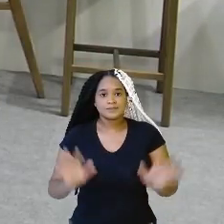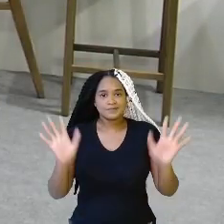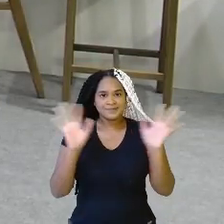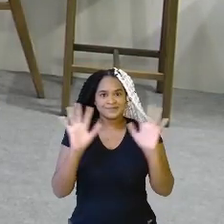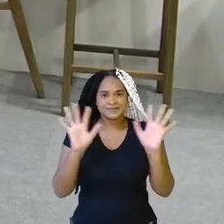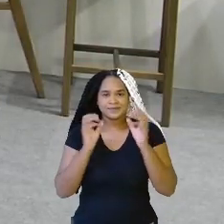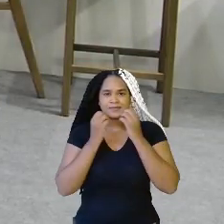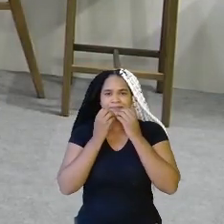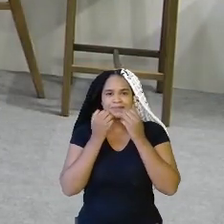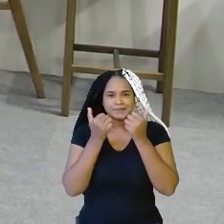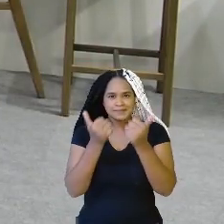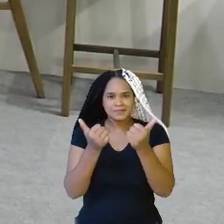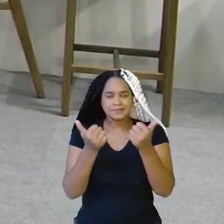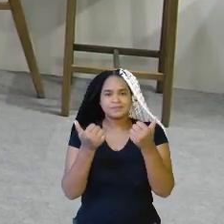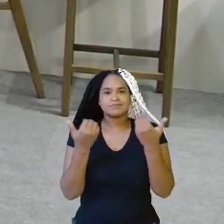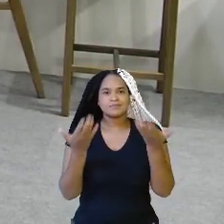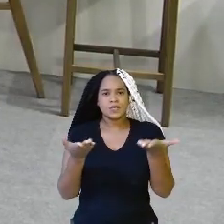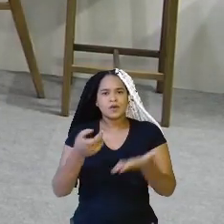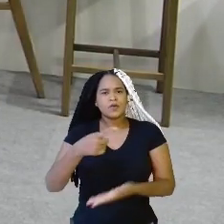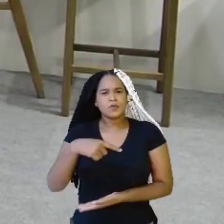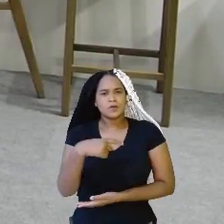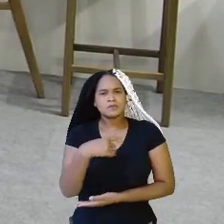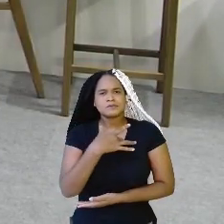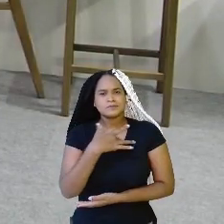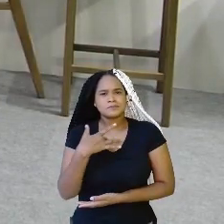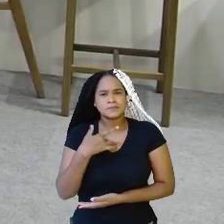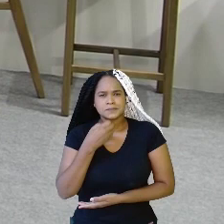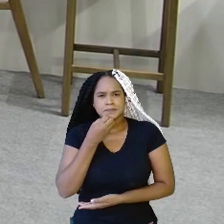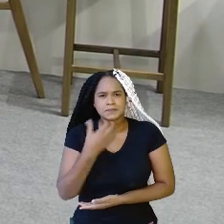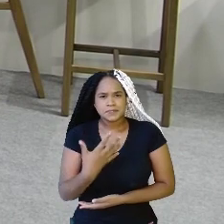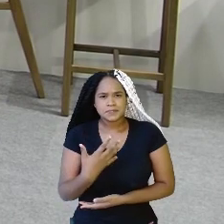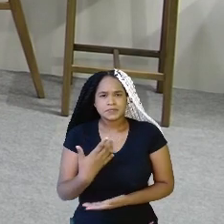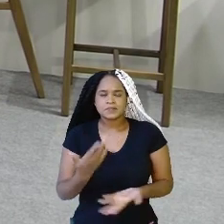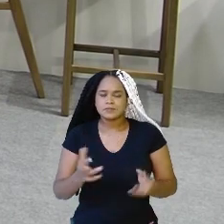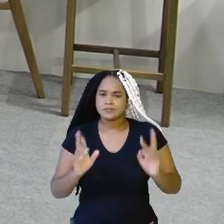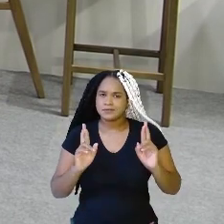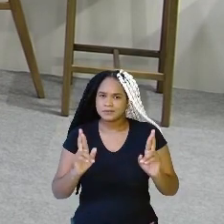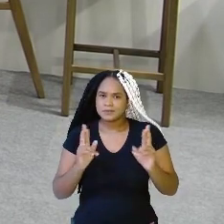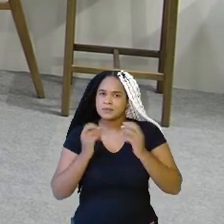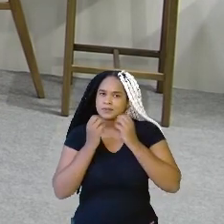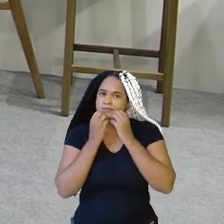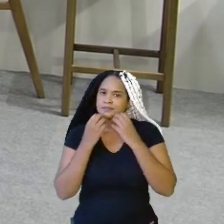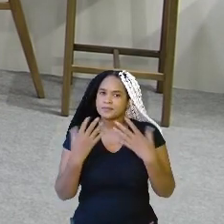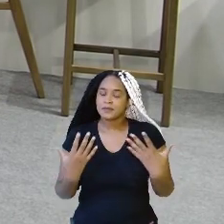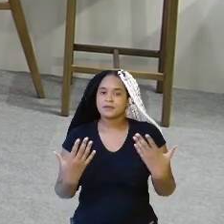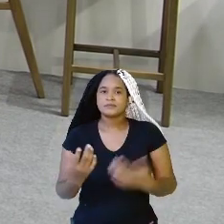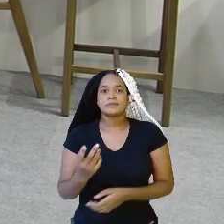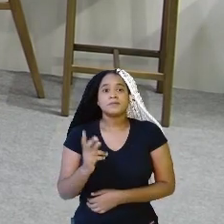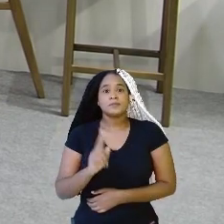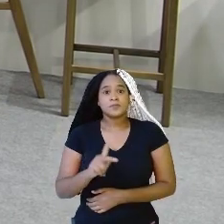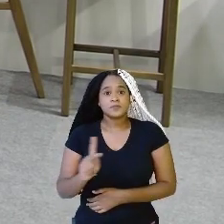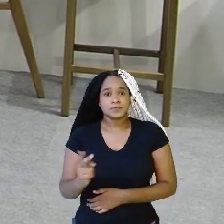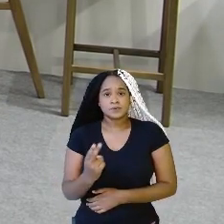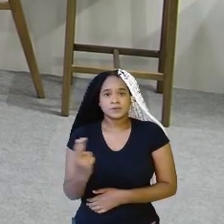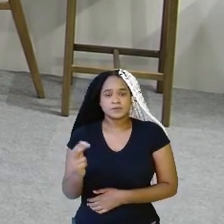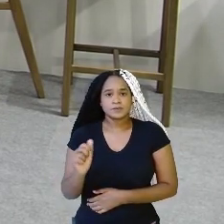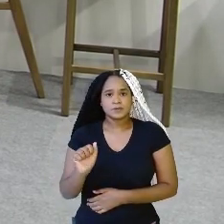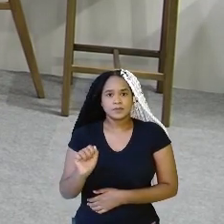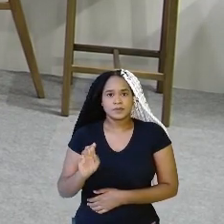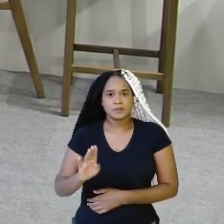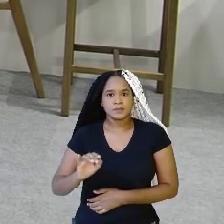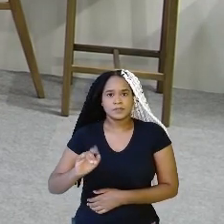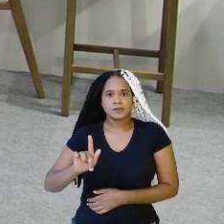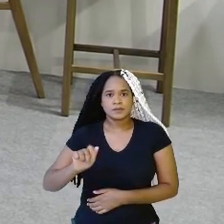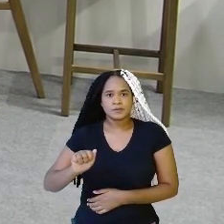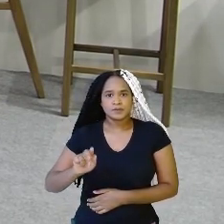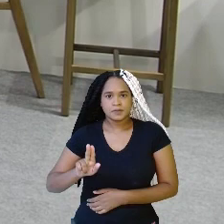Olá, tudo bem? Como vocês estão? Eu espero que vocês estejam muito bem. Eu sou a professora Abigail Viana e vamos